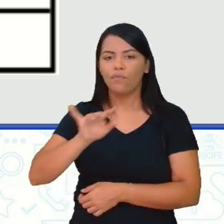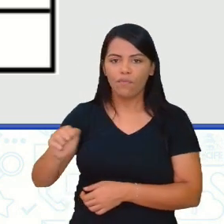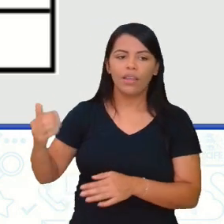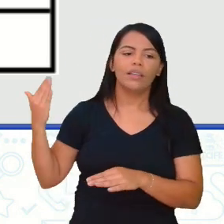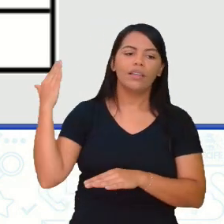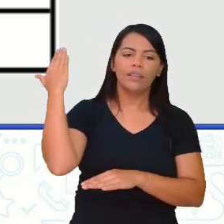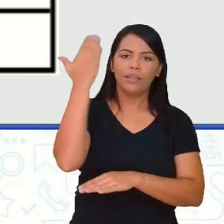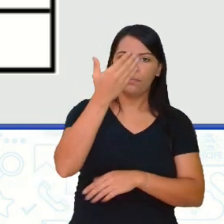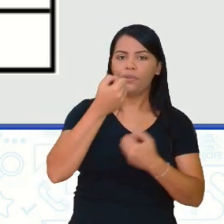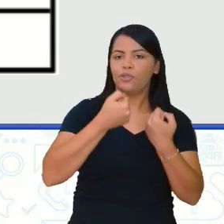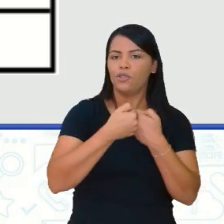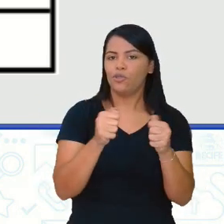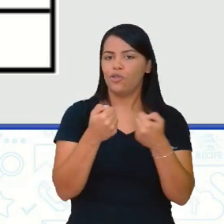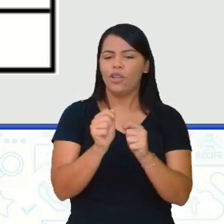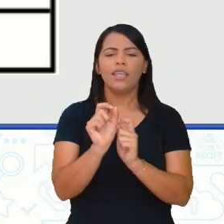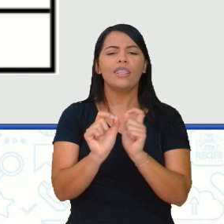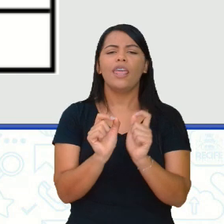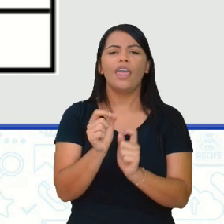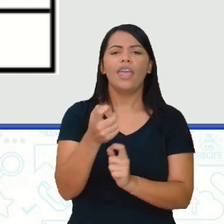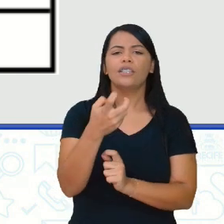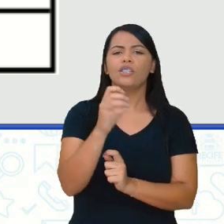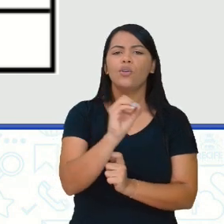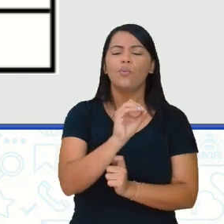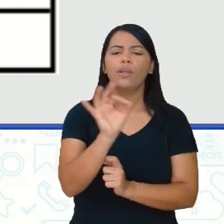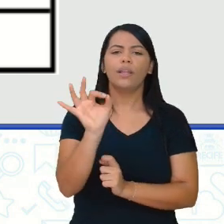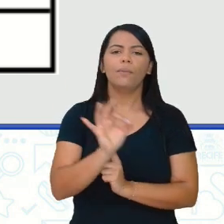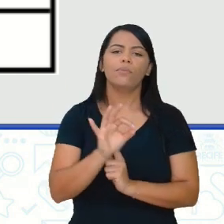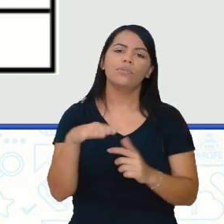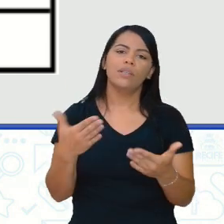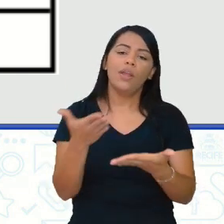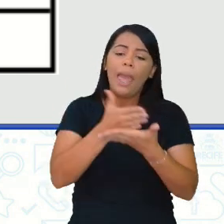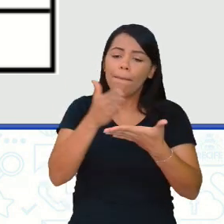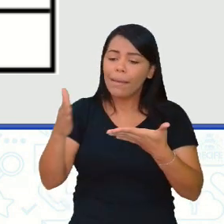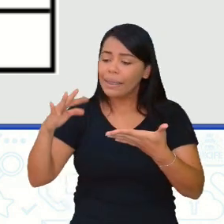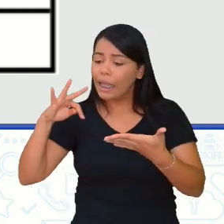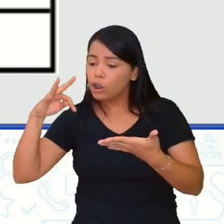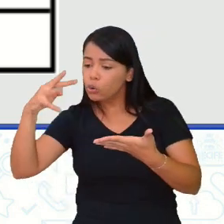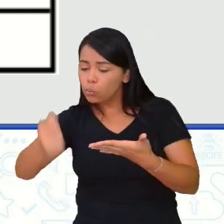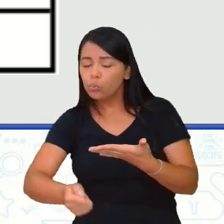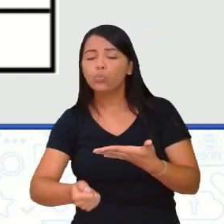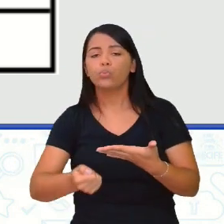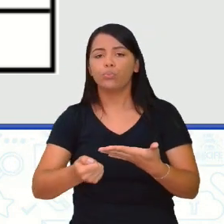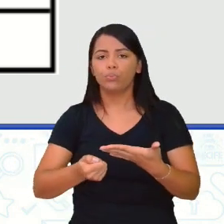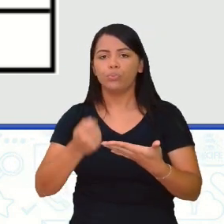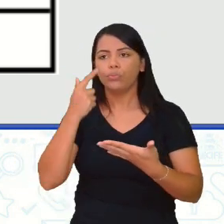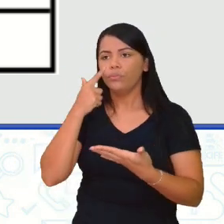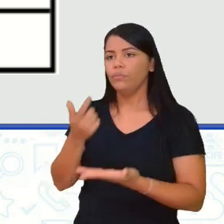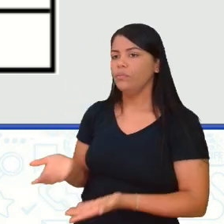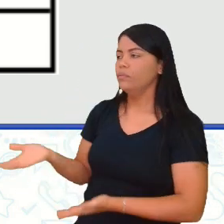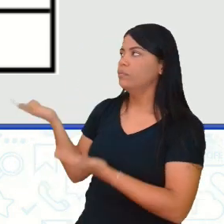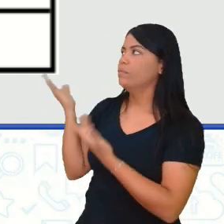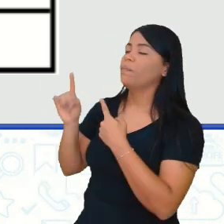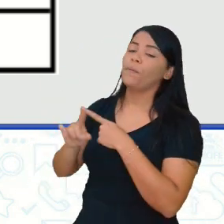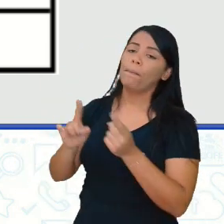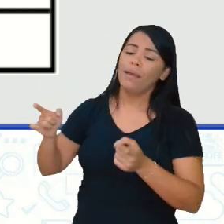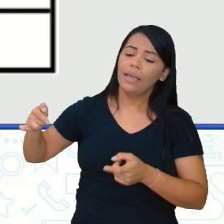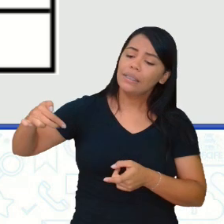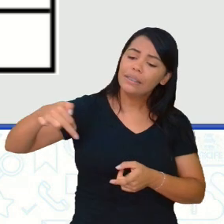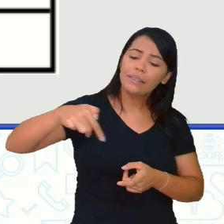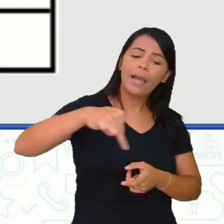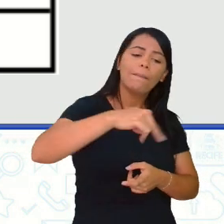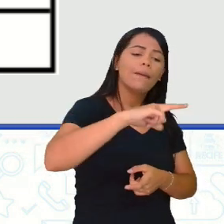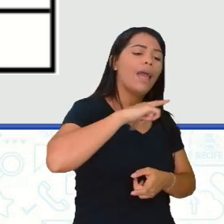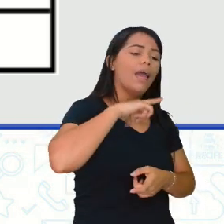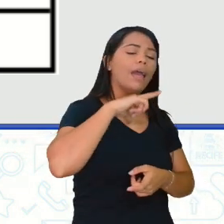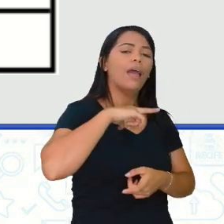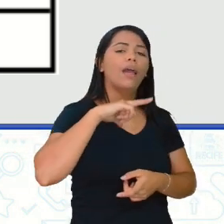ônibus. Quem é 50%? É a metade de tudo que está aí. Mas só a pé eu tenho